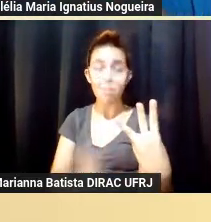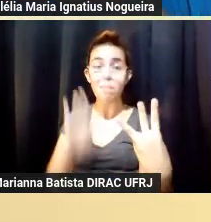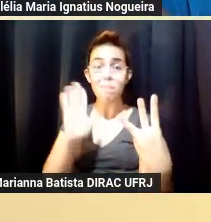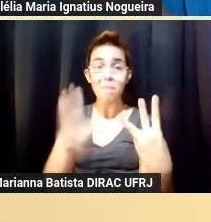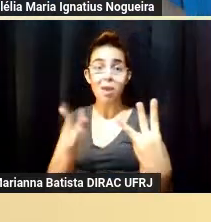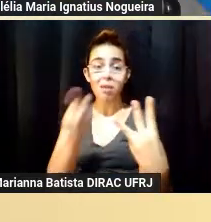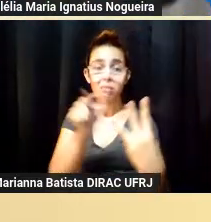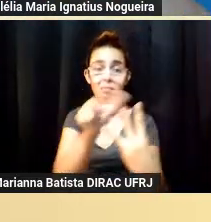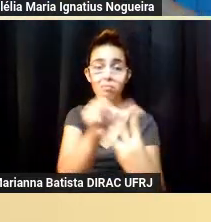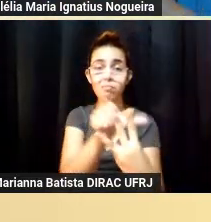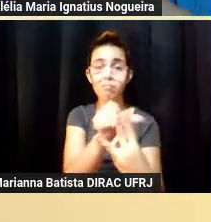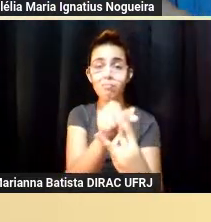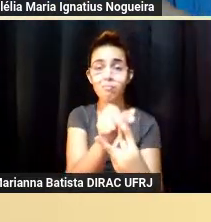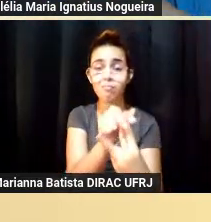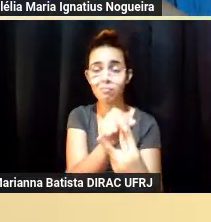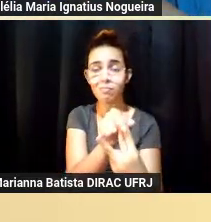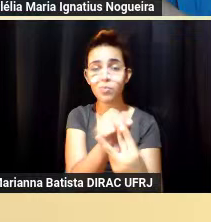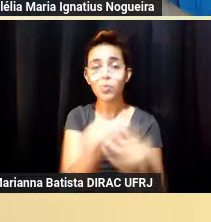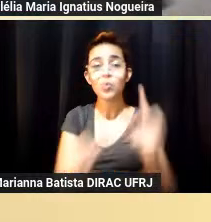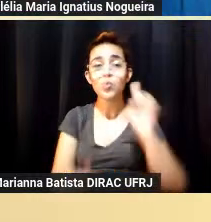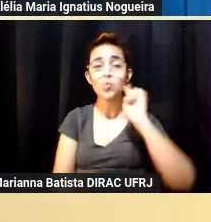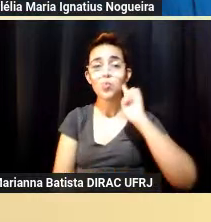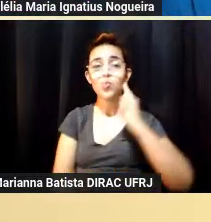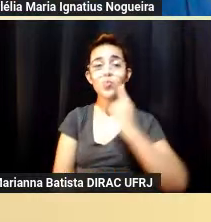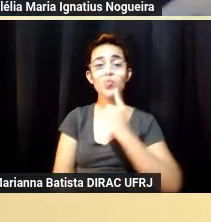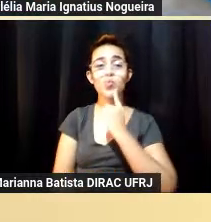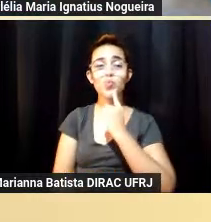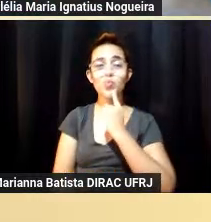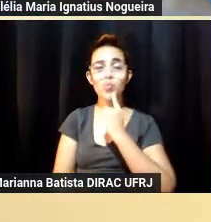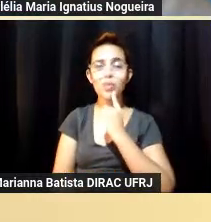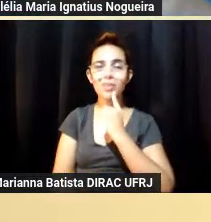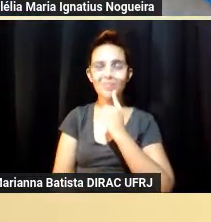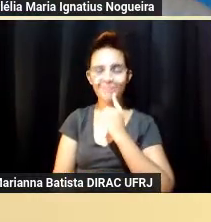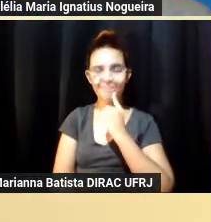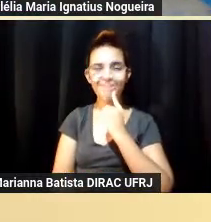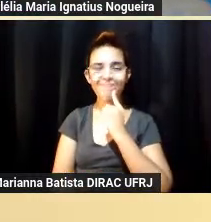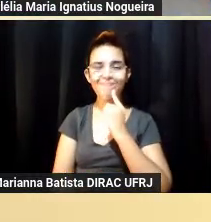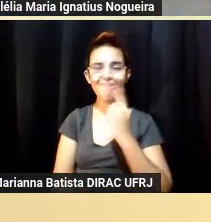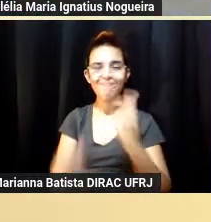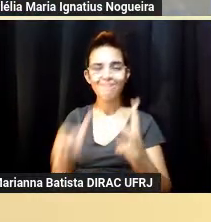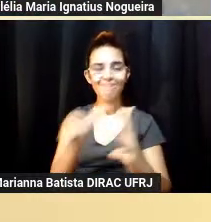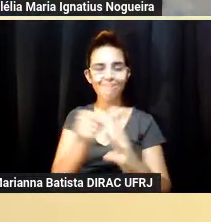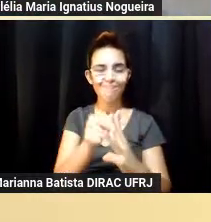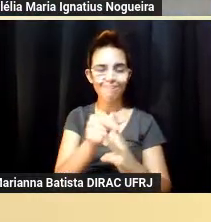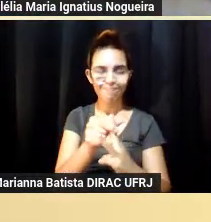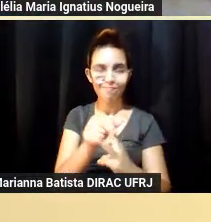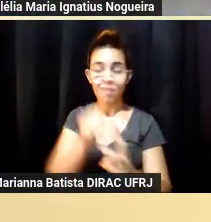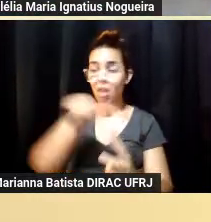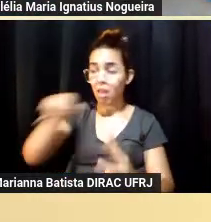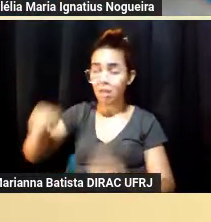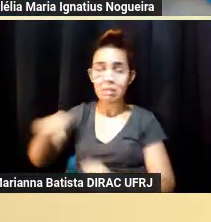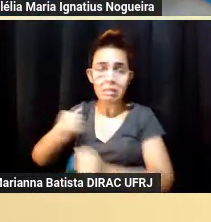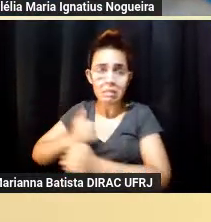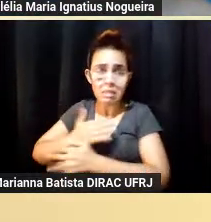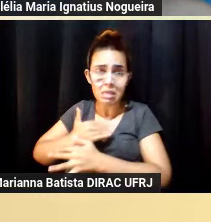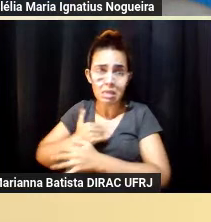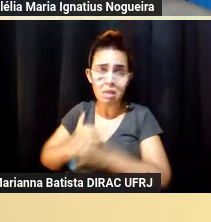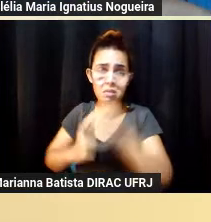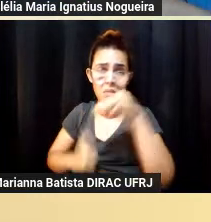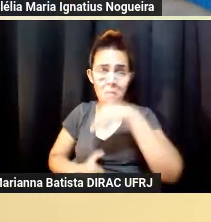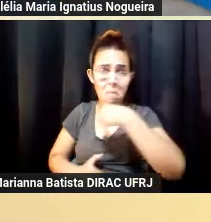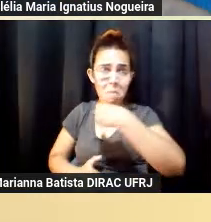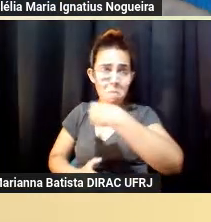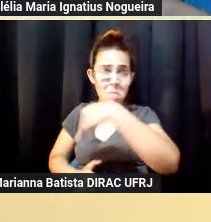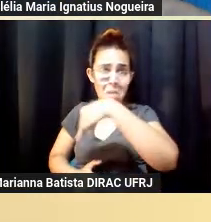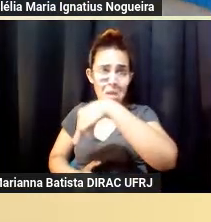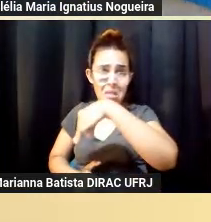eram surdas, são surdas. E eu morava em Maringá, eu não tinha família lá, nem do meu lado, nem do lado da minha